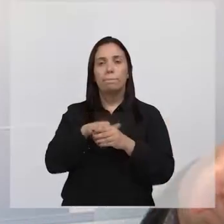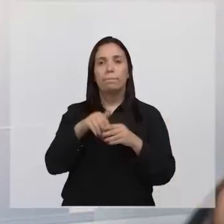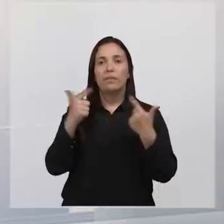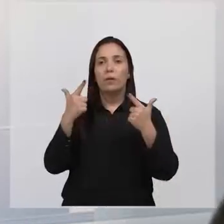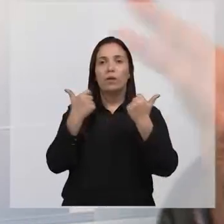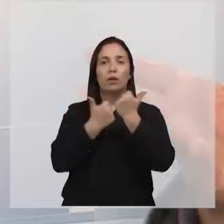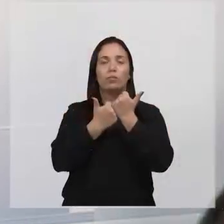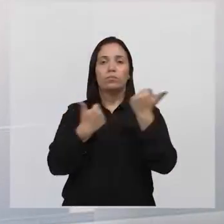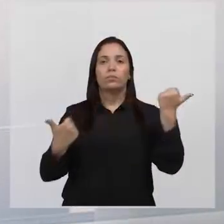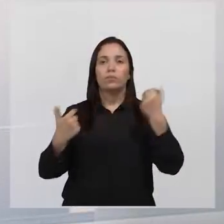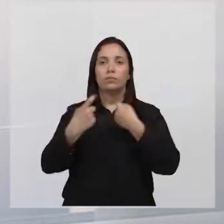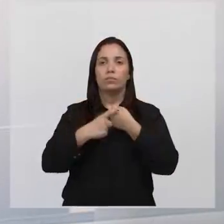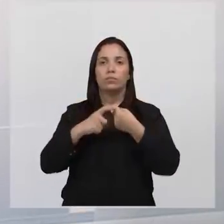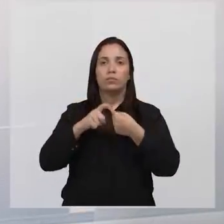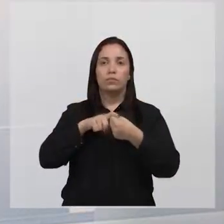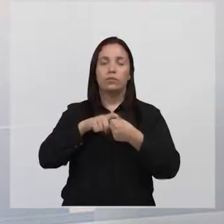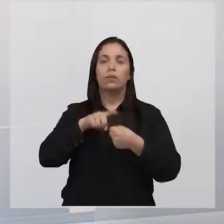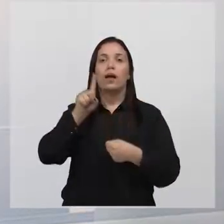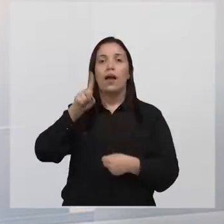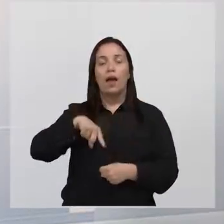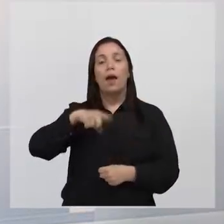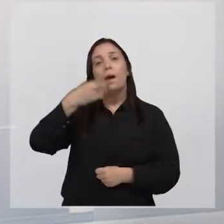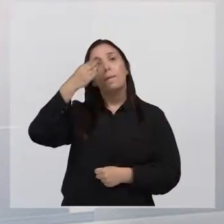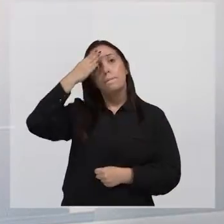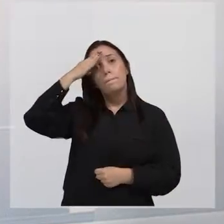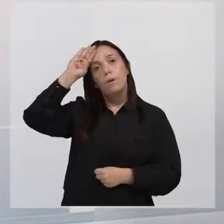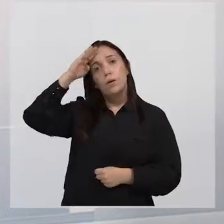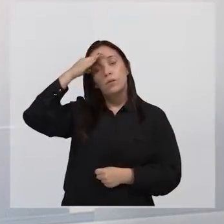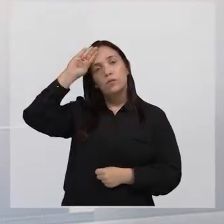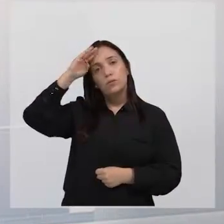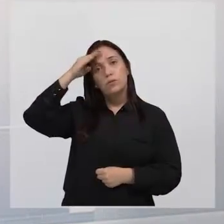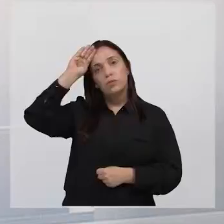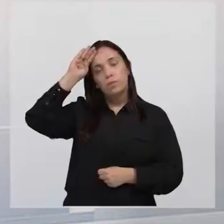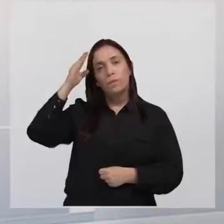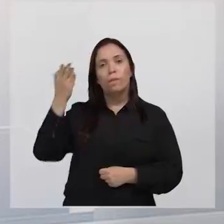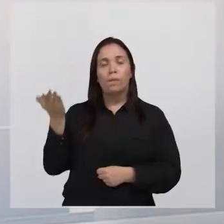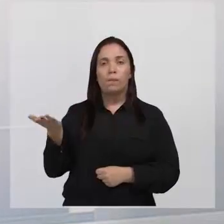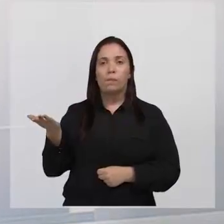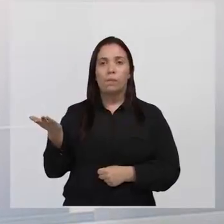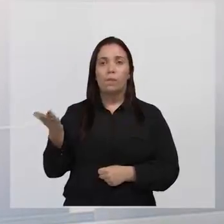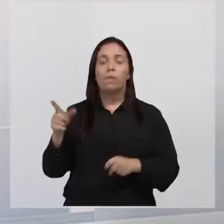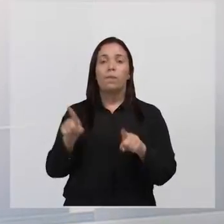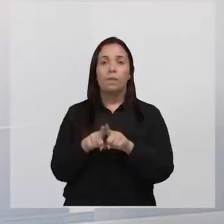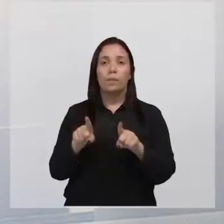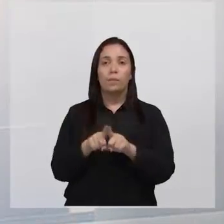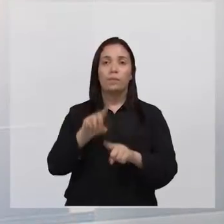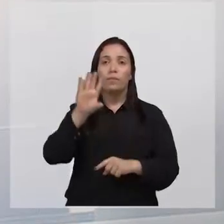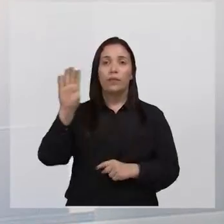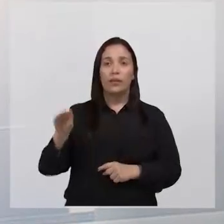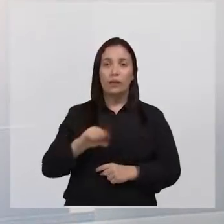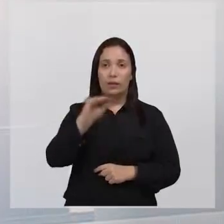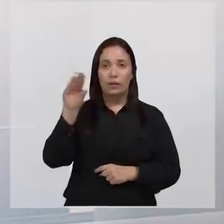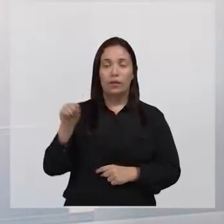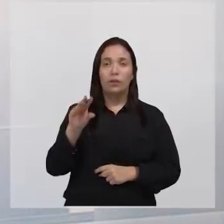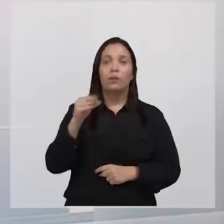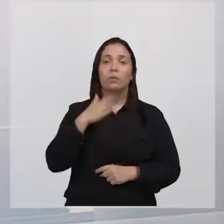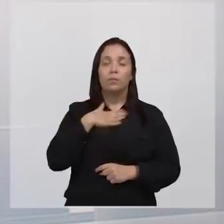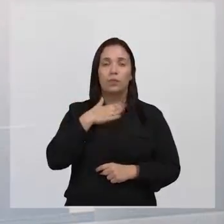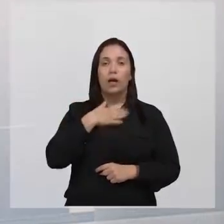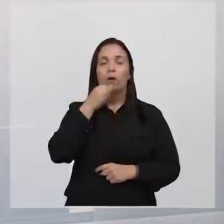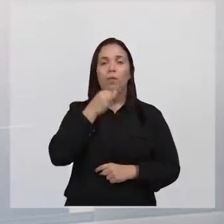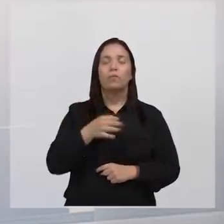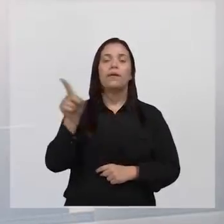política real, que é Jair Messias Bolsonaro. Você tem o Ciro, que na minha avaliação tem